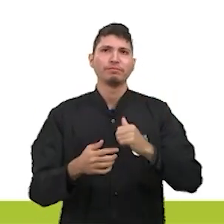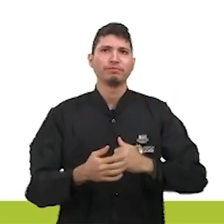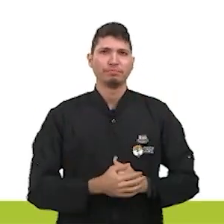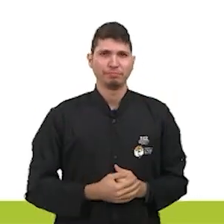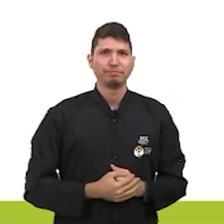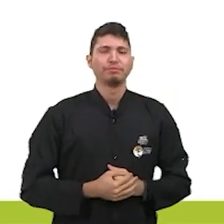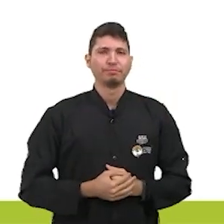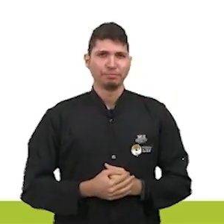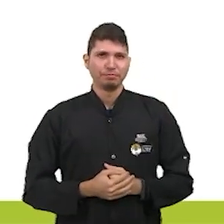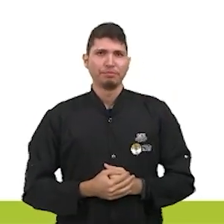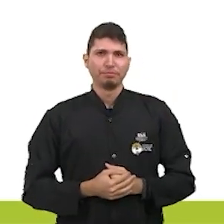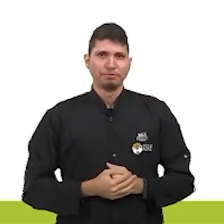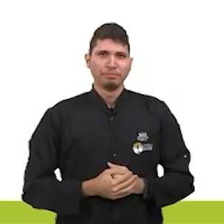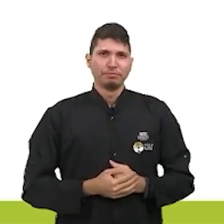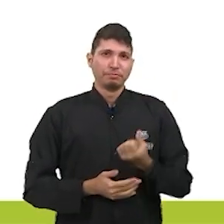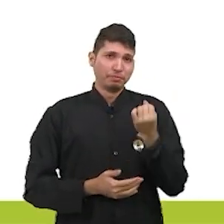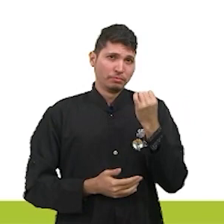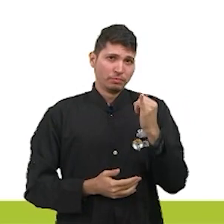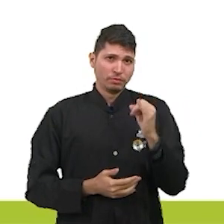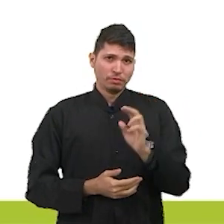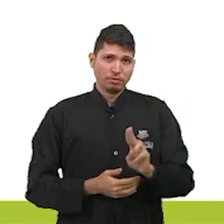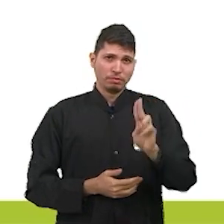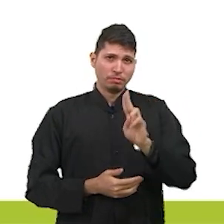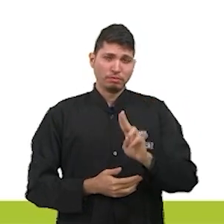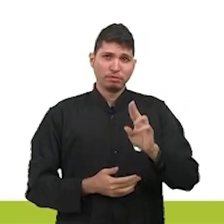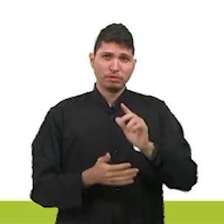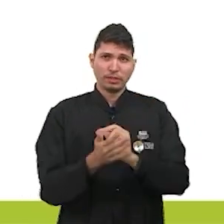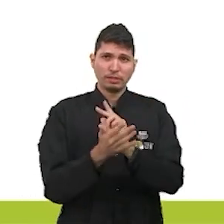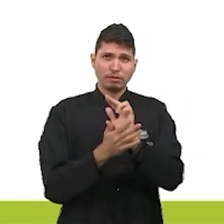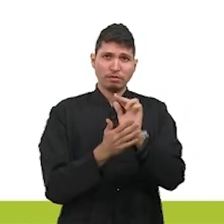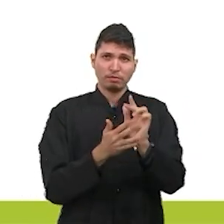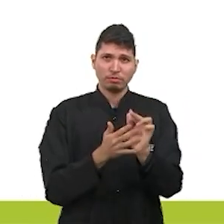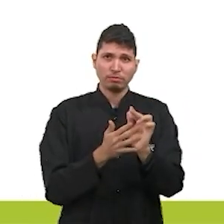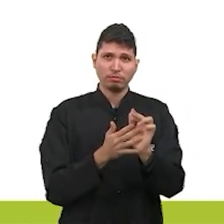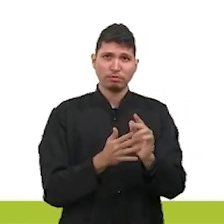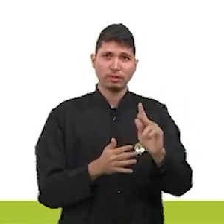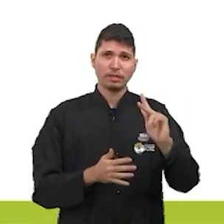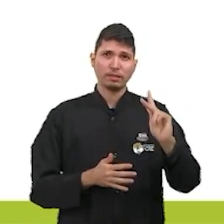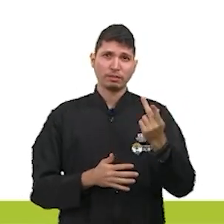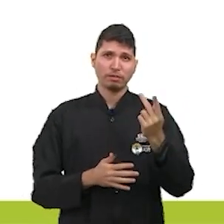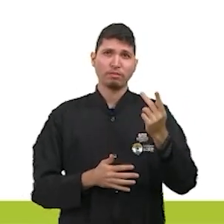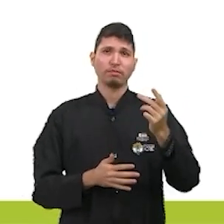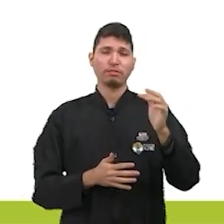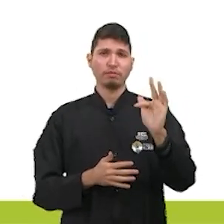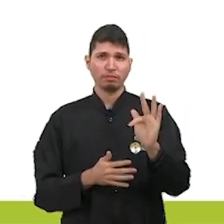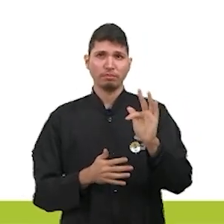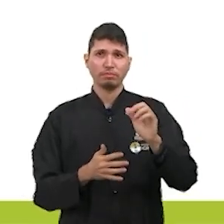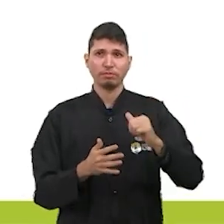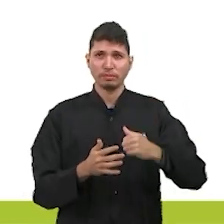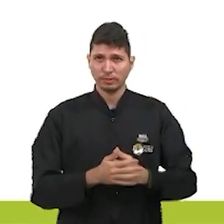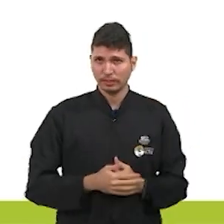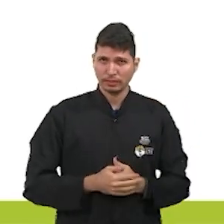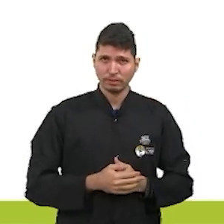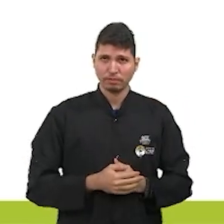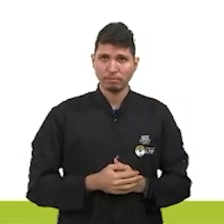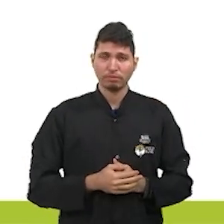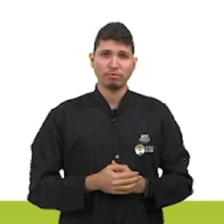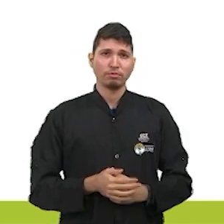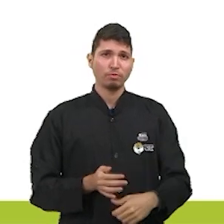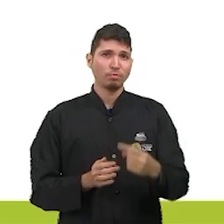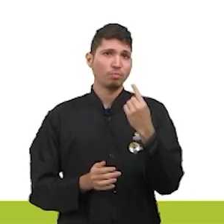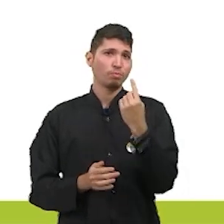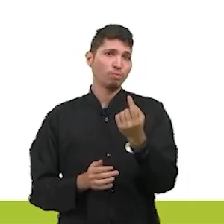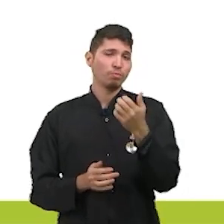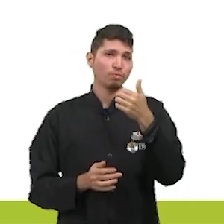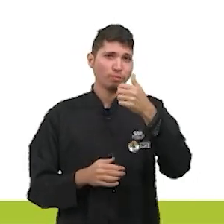tá? Se eu pegar vários fluoretos de hidrogênio, concordo comigo que um flúor de uma molécula vai se ligar